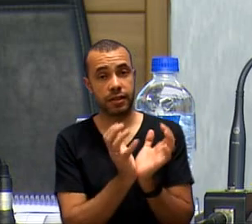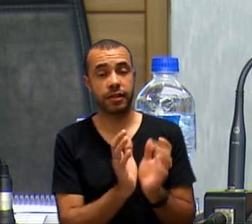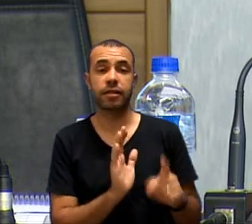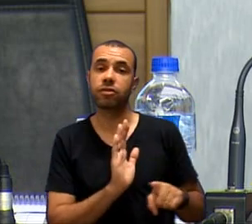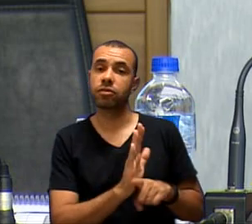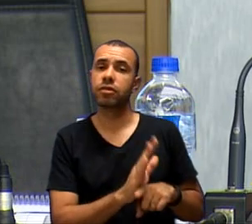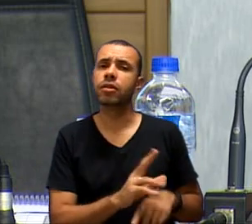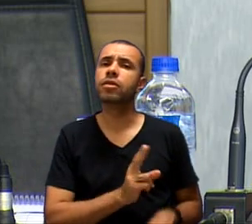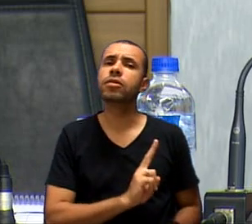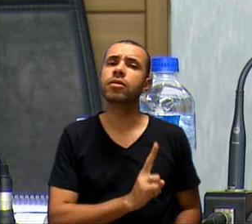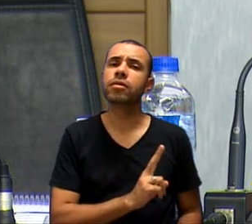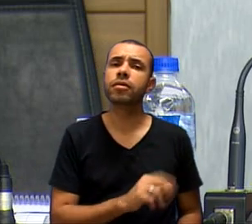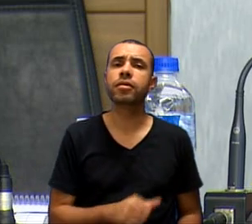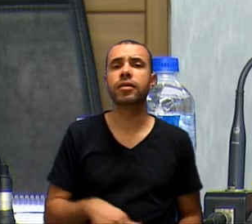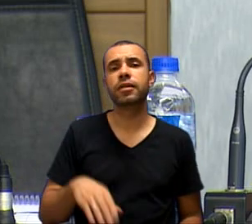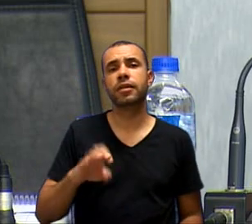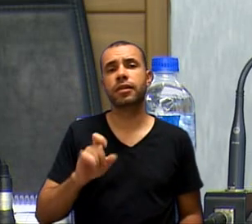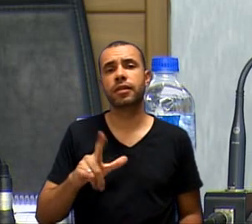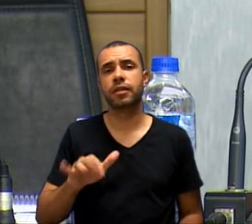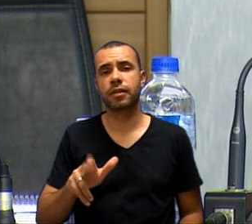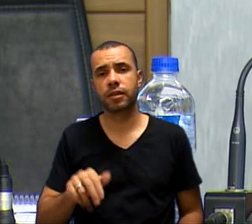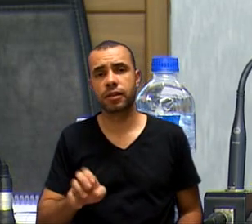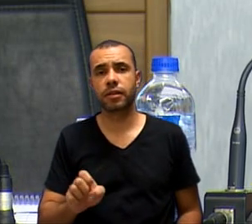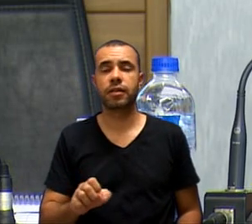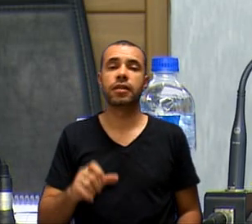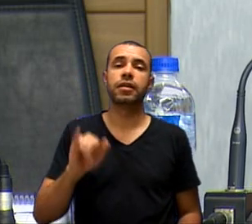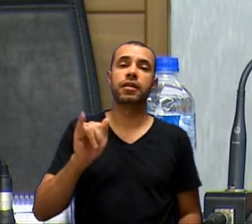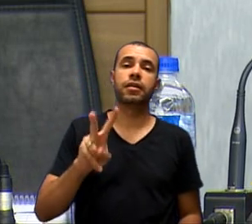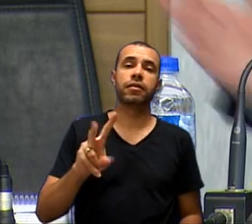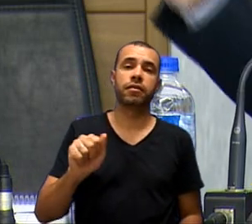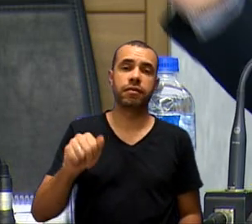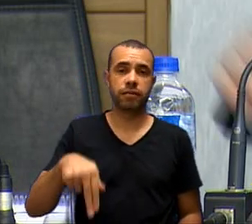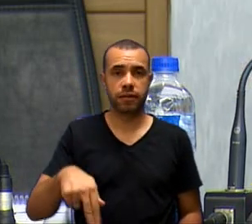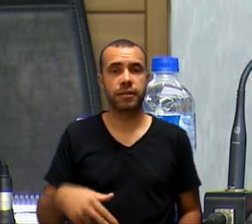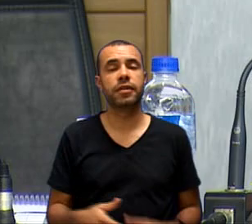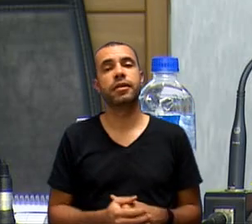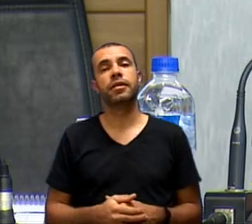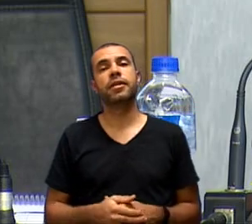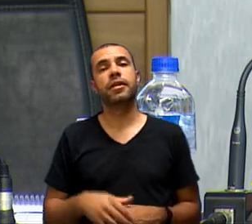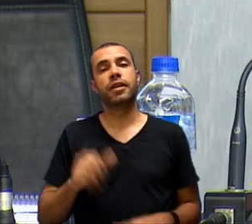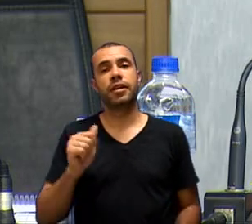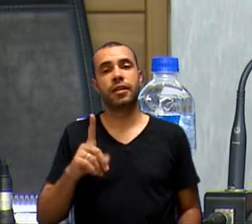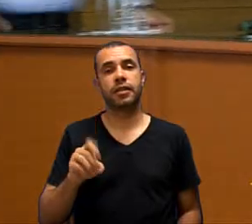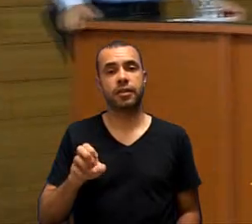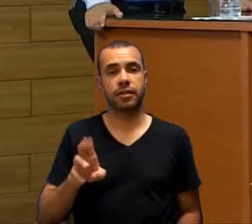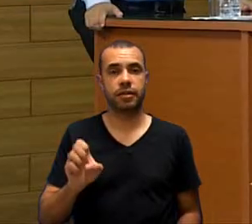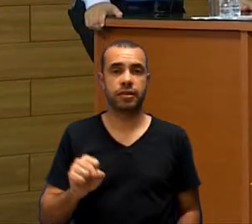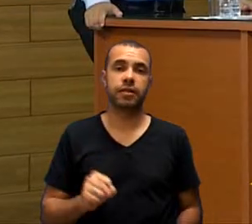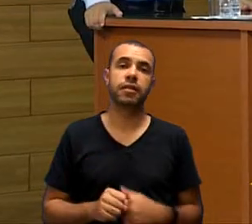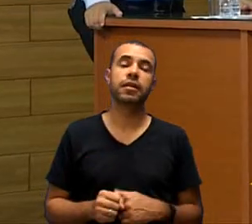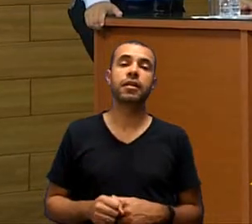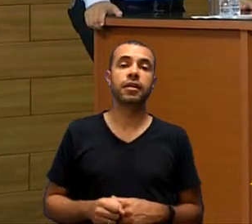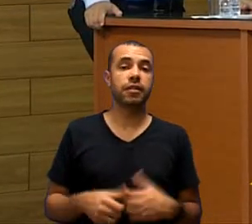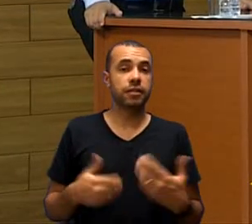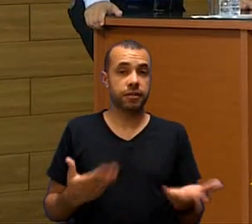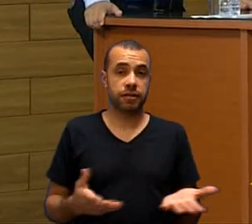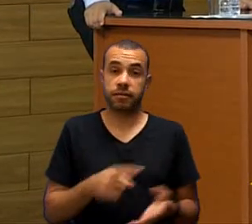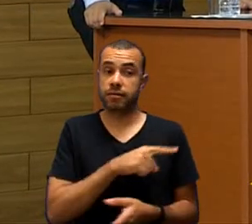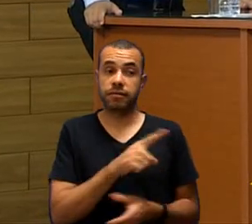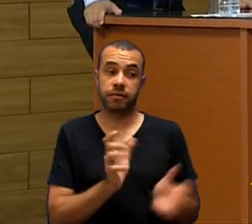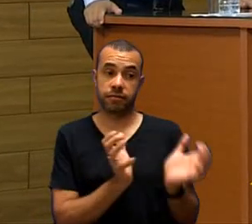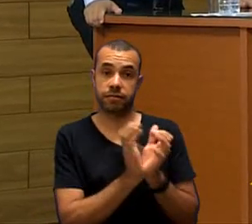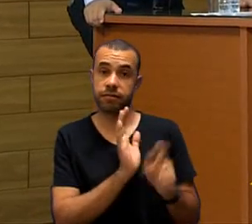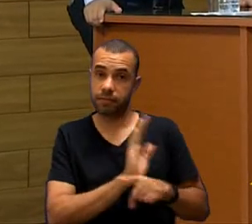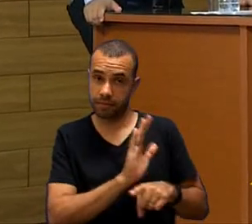Como é o nome da equipe? Elaine. Elaine e? Ivan. E o Haddad. Que estão aqui acompanhando